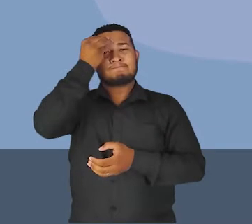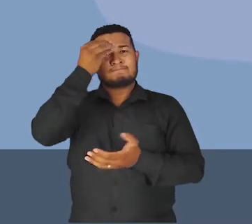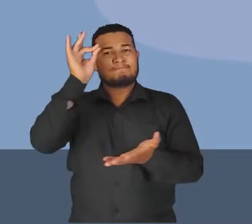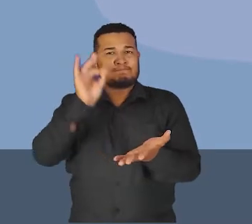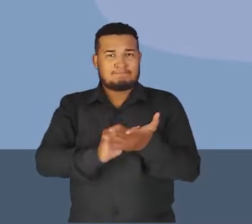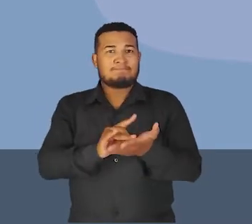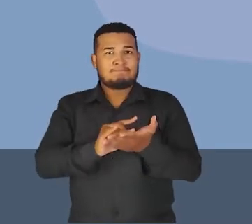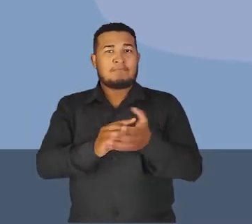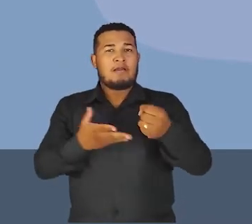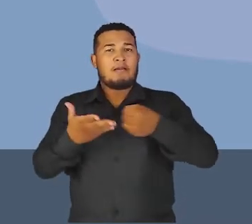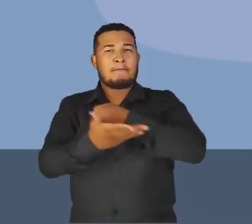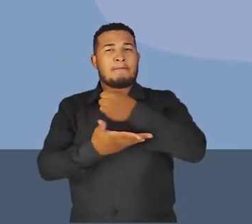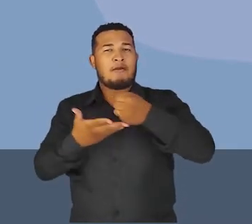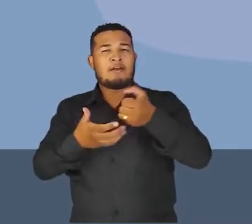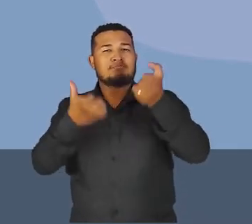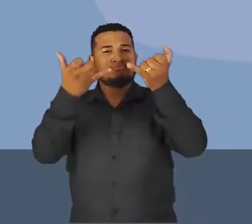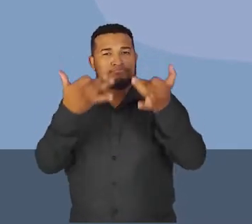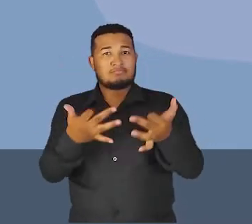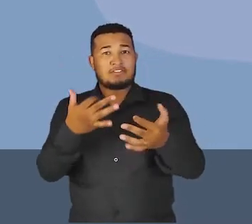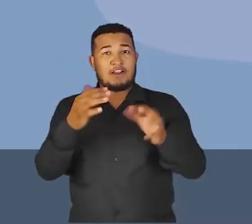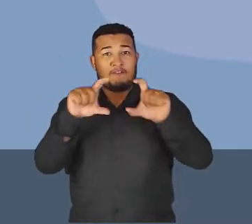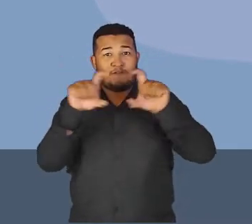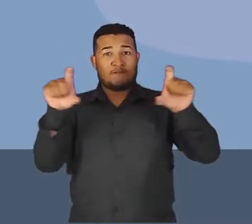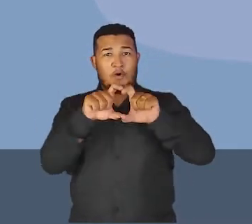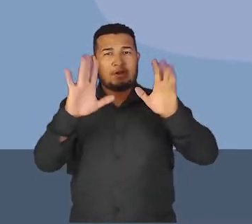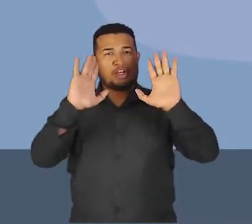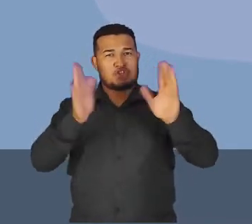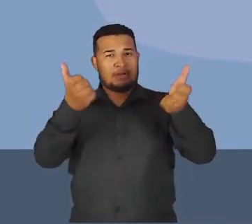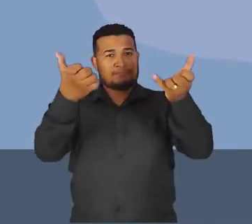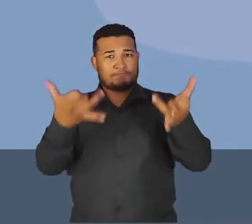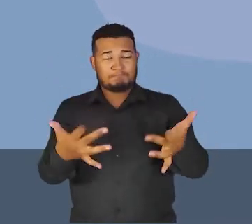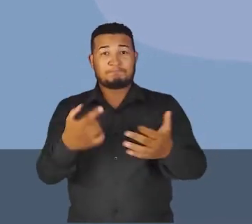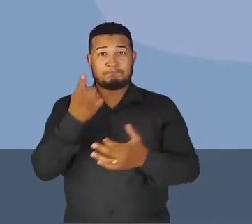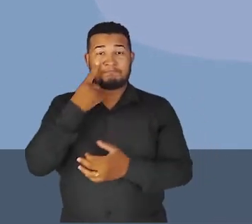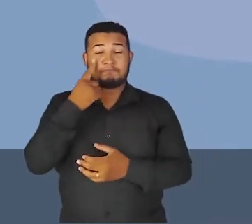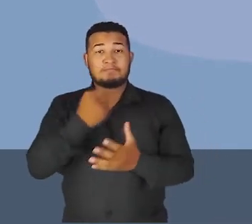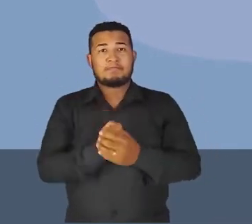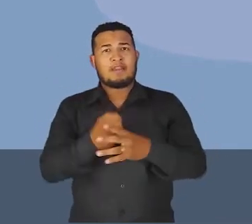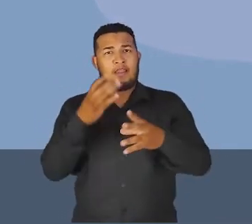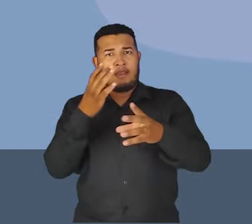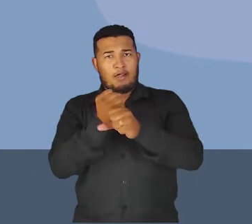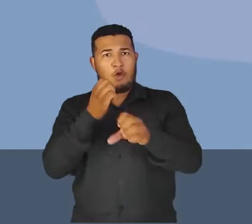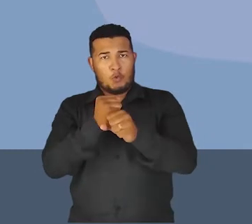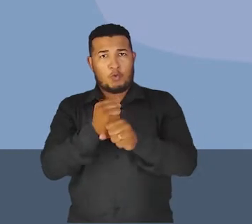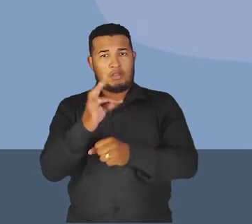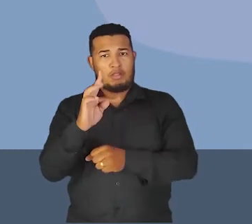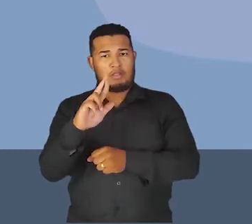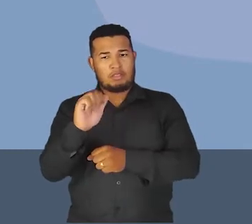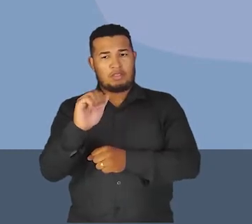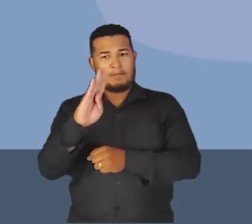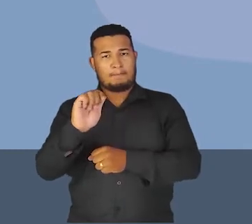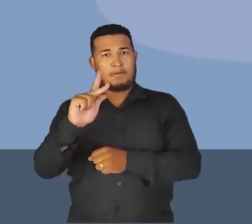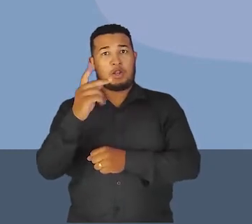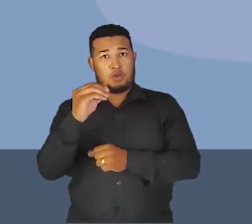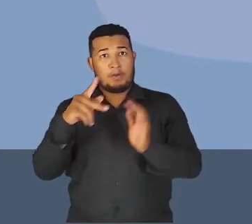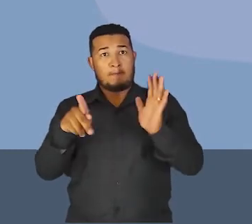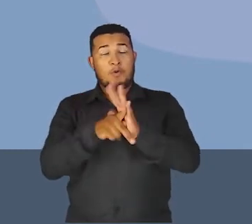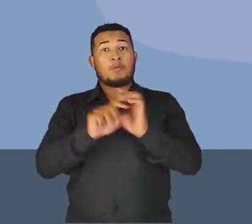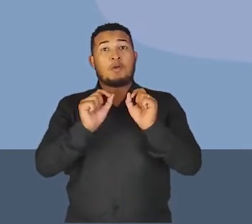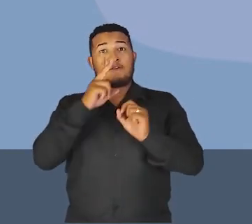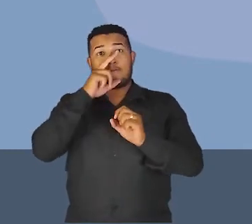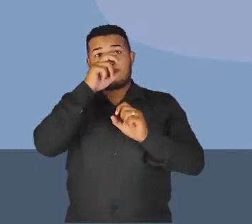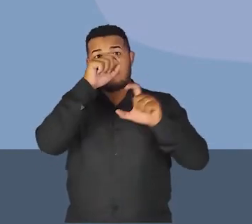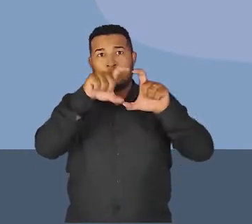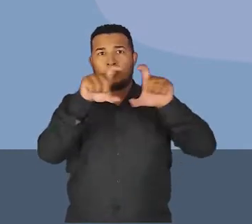né, esta fórmula que acabamos de citar para você. Vamos ler o exercício. Calcule o trabalho de uma força constante F,